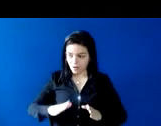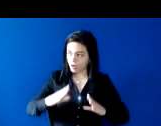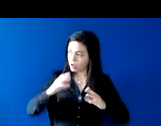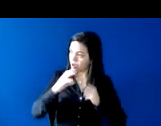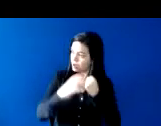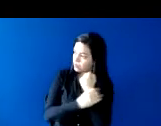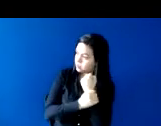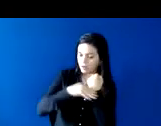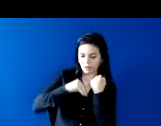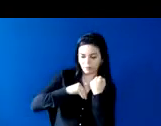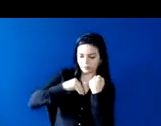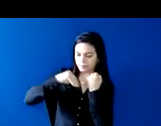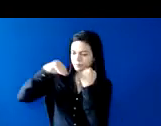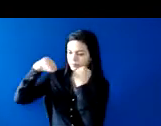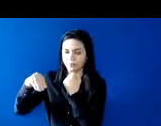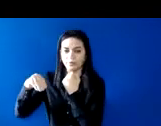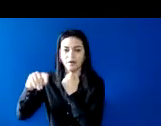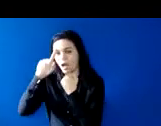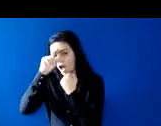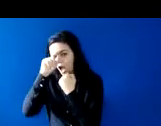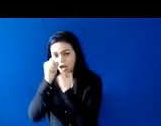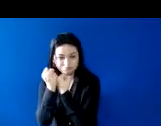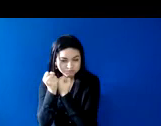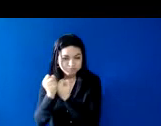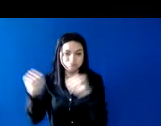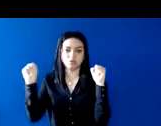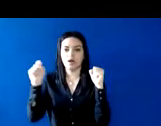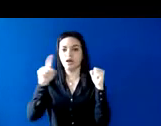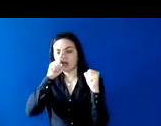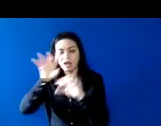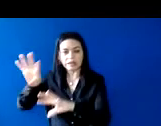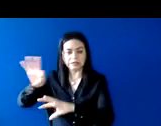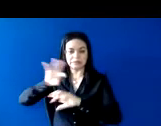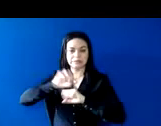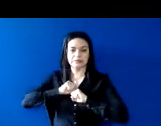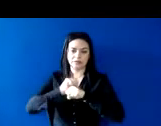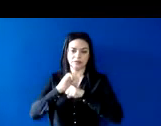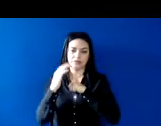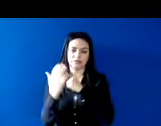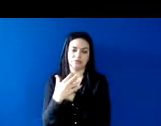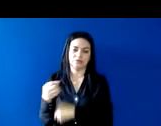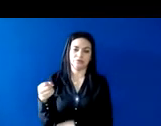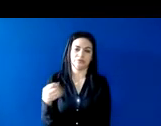e adequados para grandes hospitais, onde o risco de contaminação pelo novo